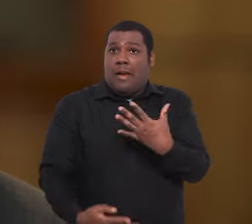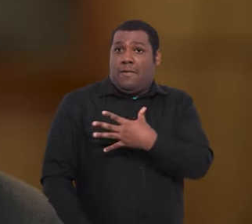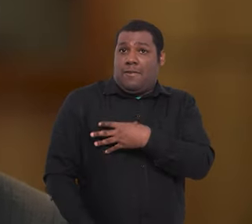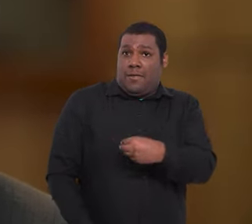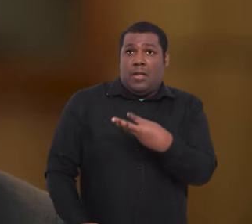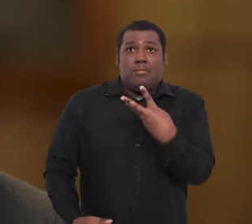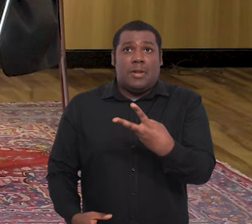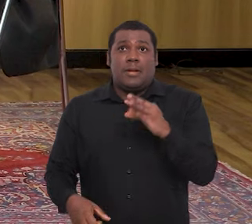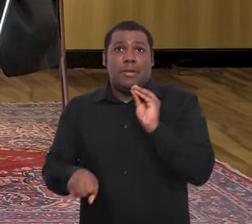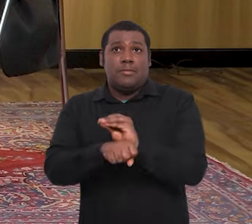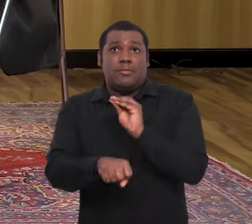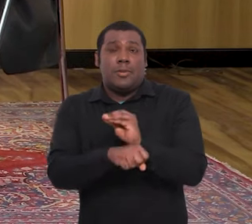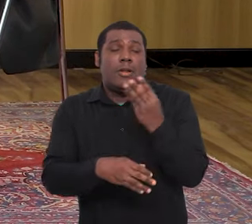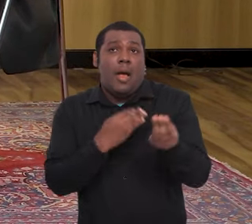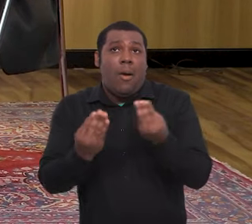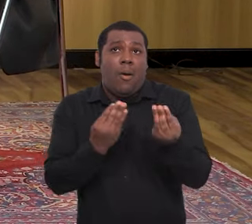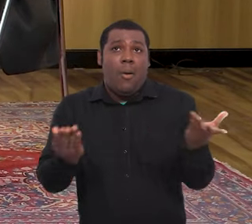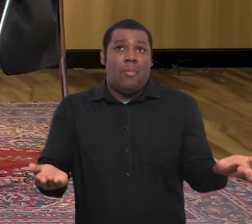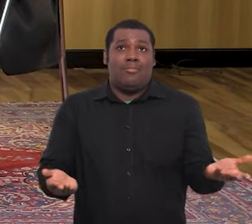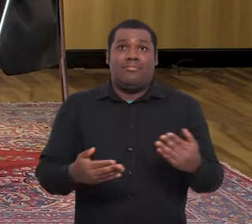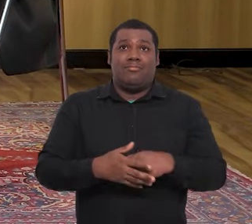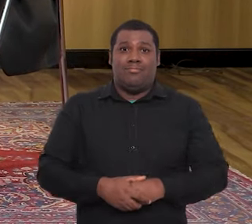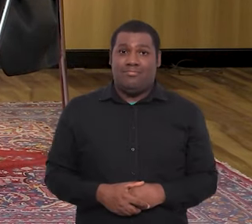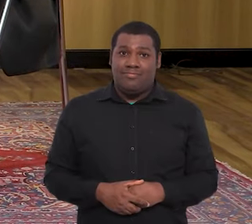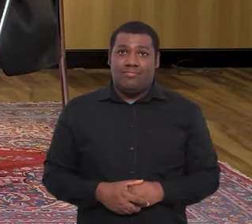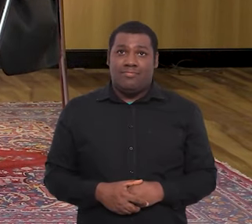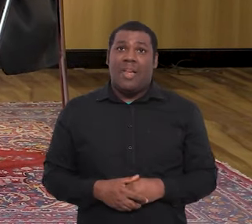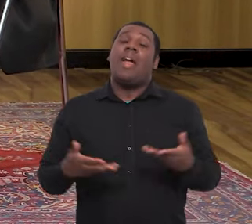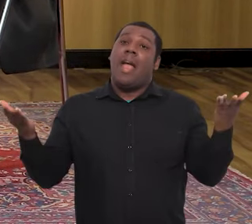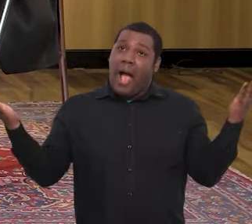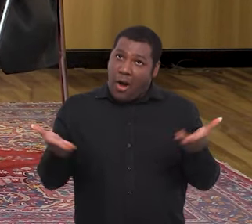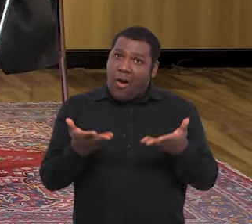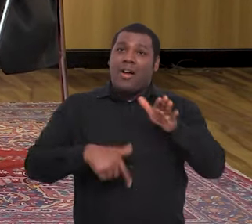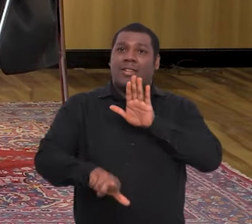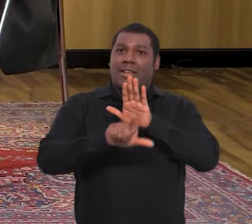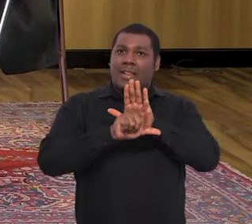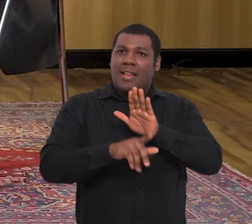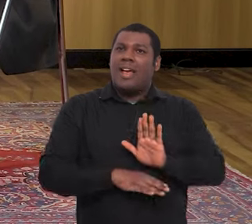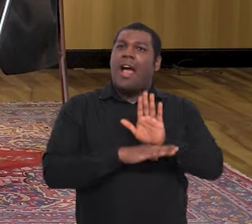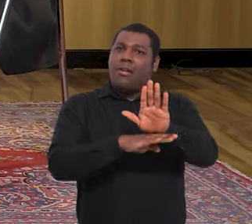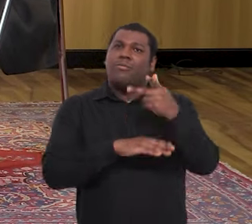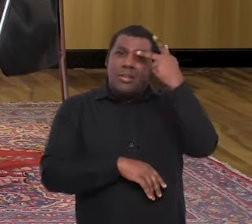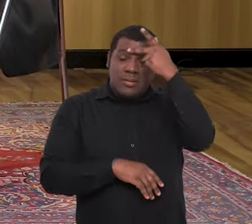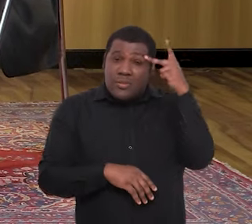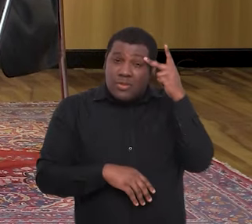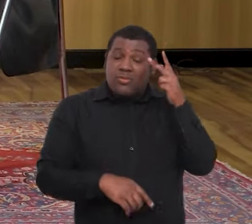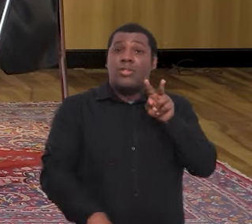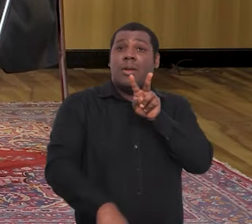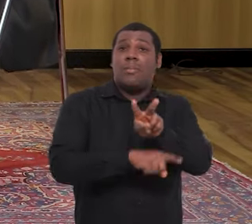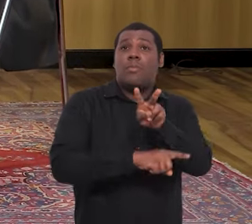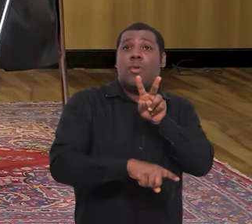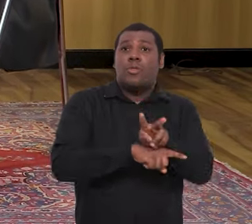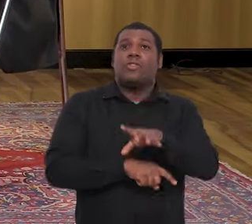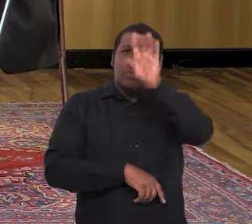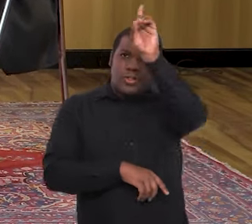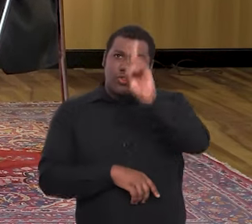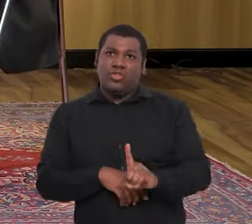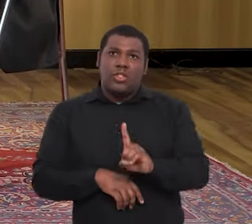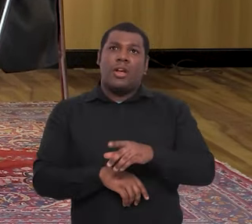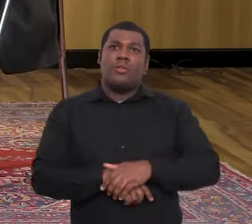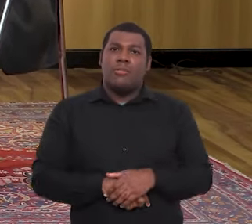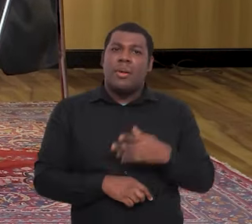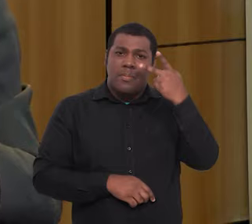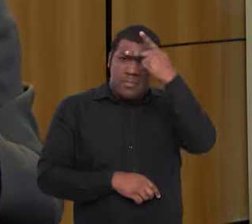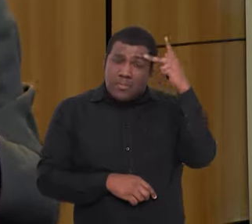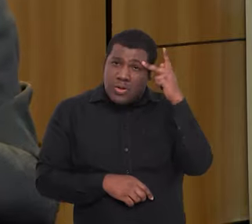proteção você vai contribuir portanto com a Previdência Ah mas a gente não queria a gente quia prot isso não existe